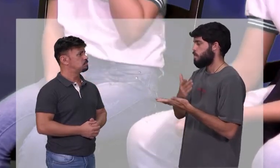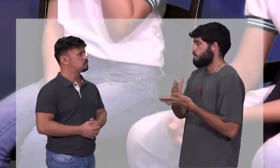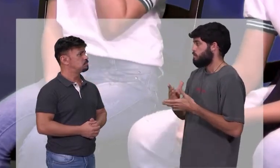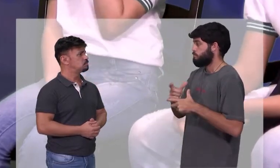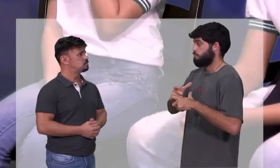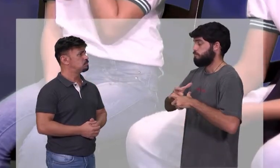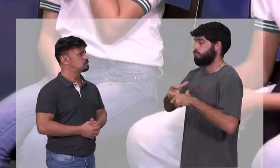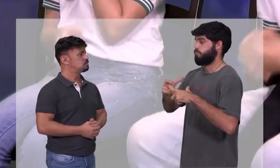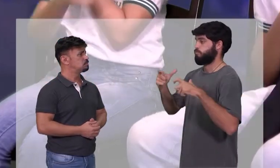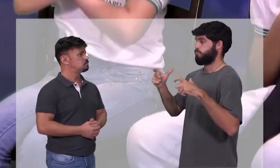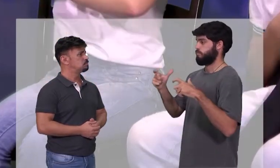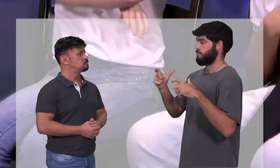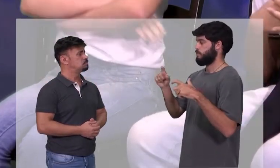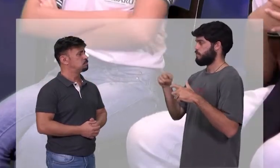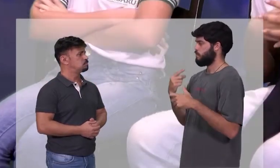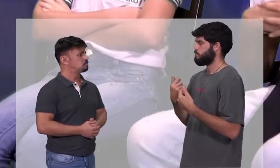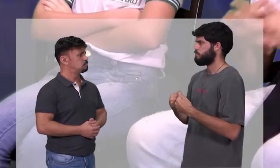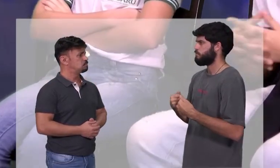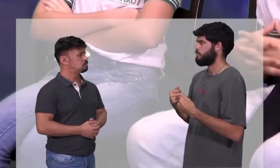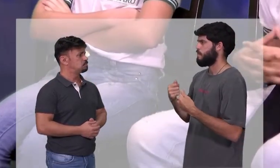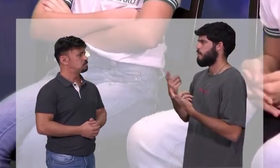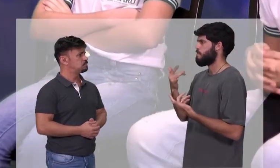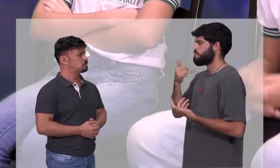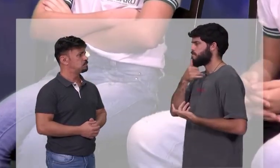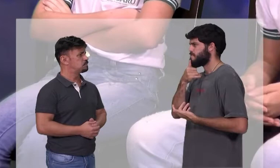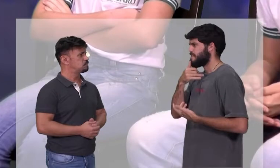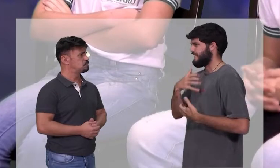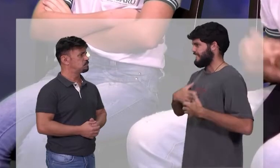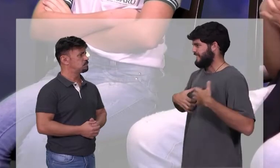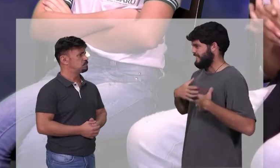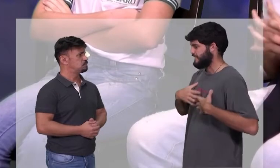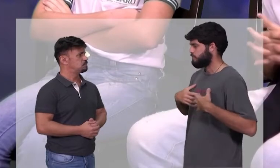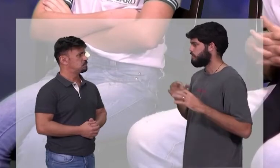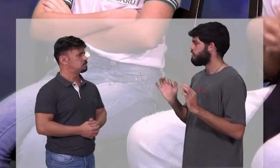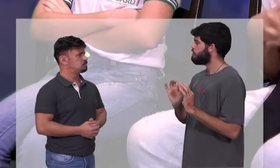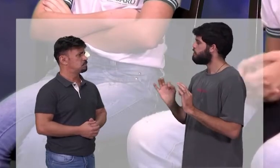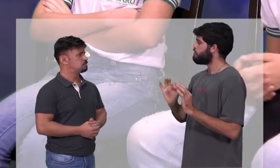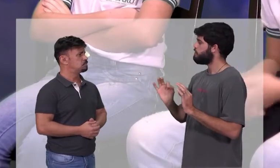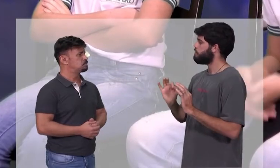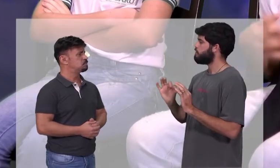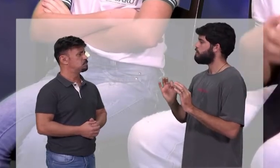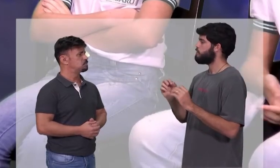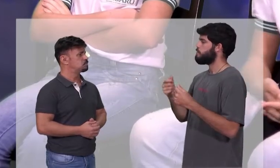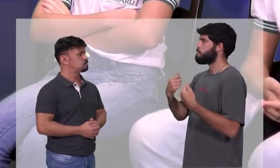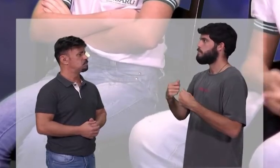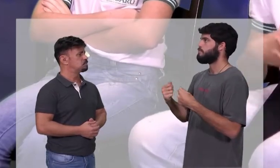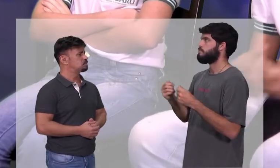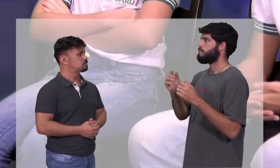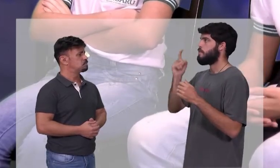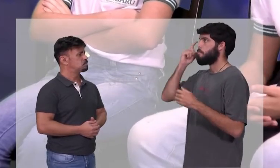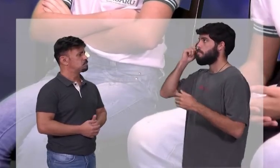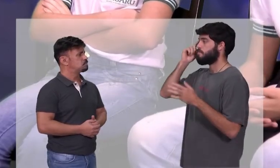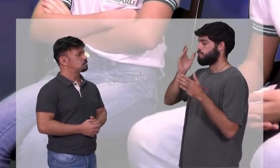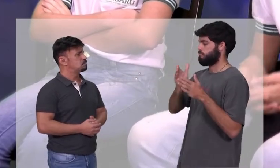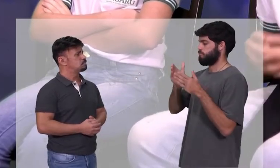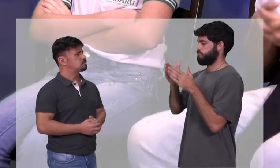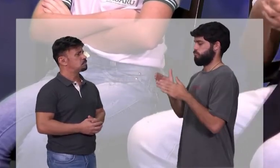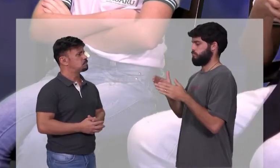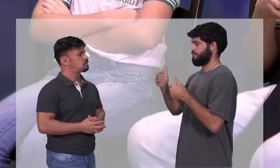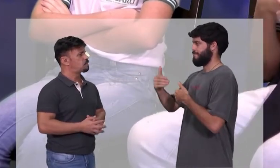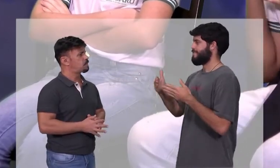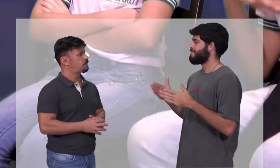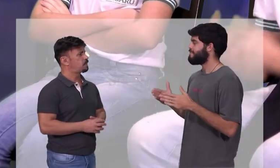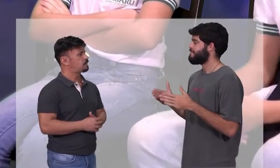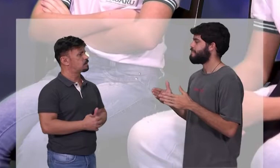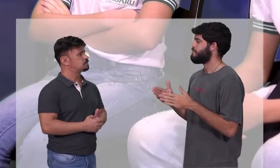a gente não precisa ficar triste ou com raiva, a gente precisa tem um pensamento mais fora da caixa para resolver.